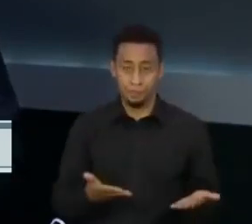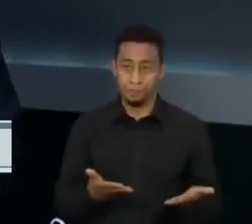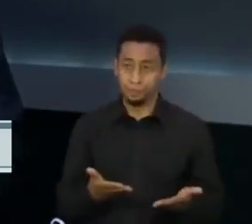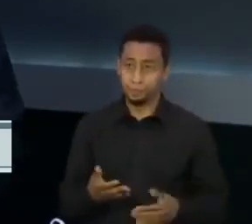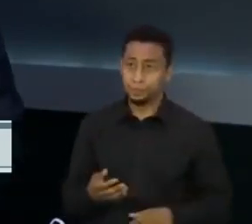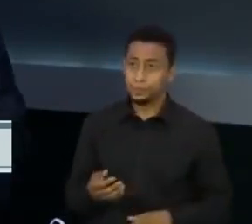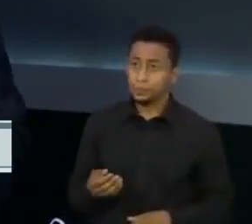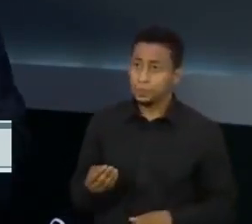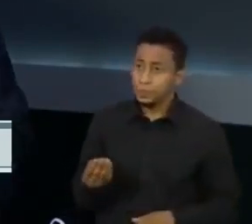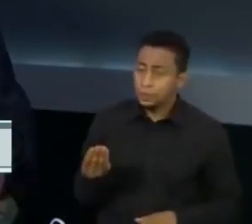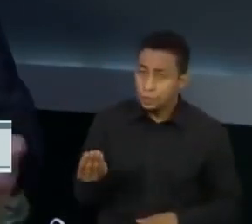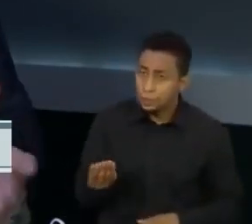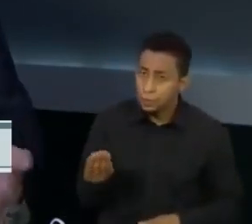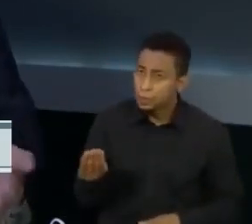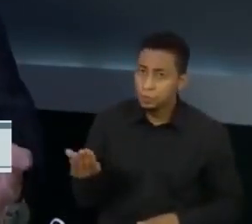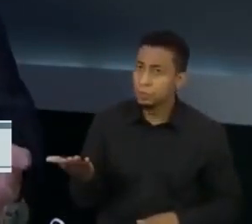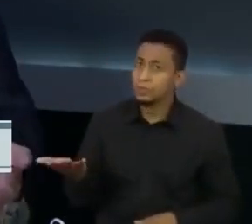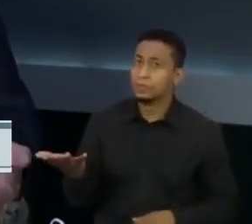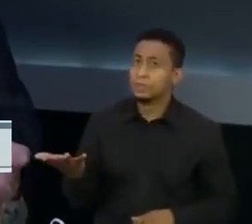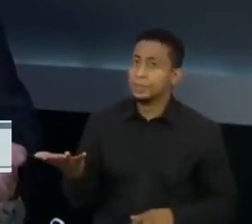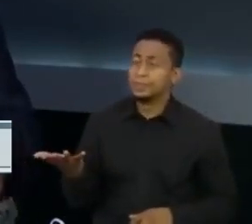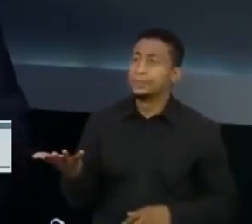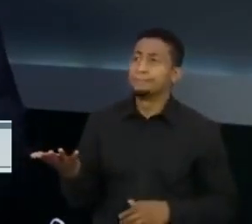de prosperar